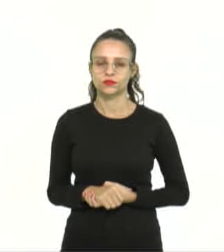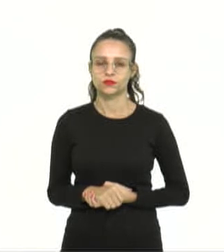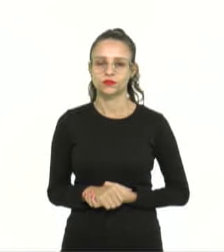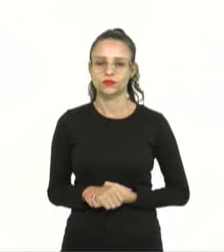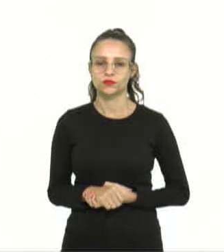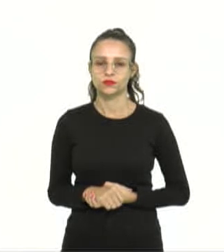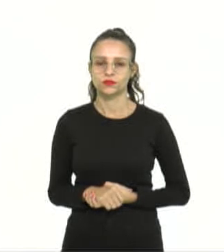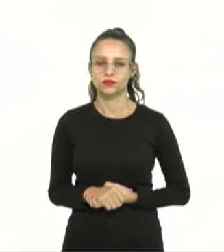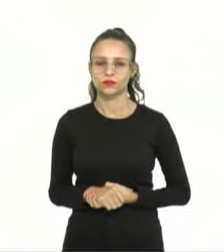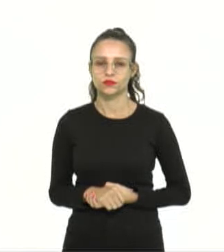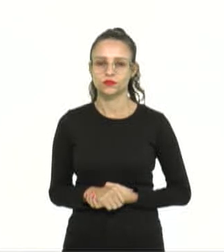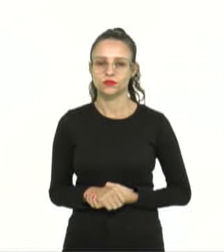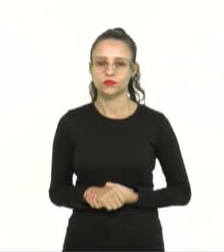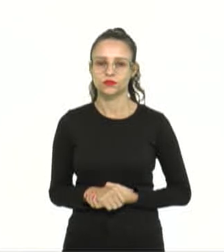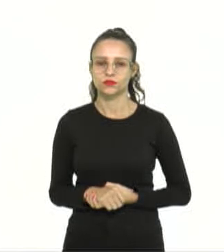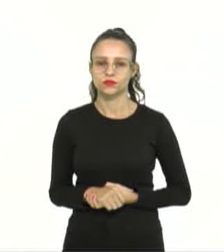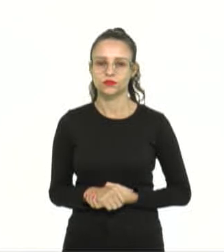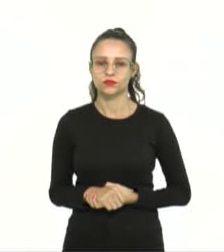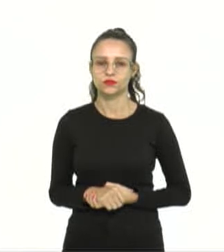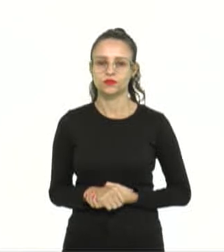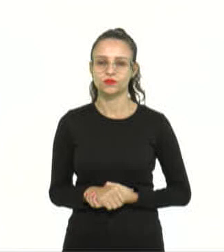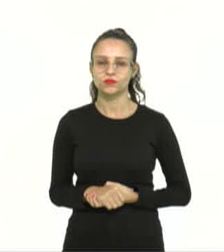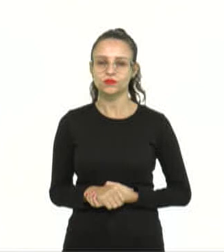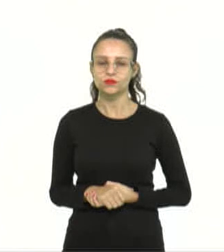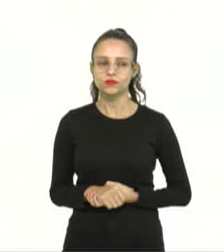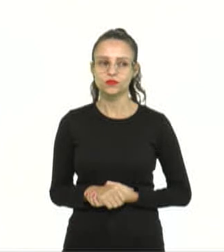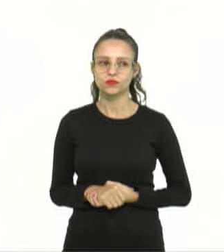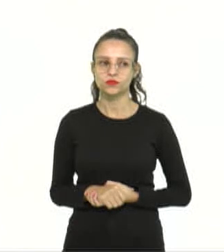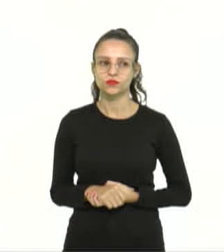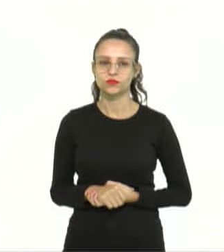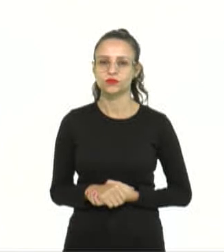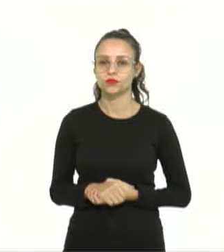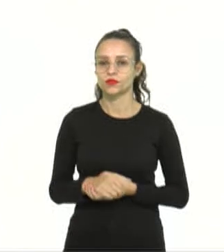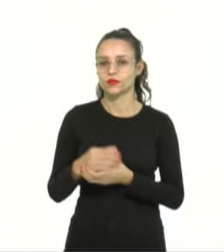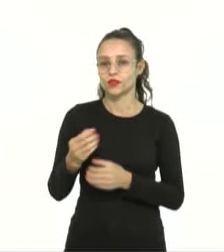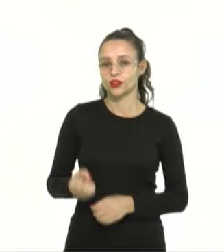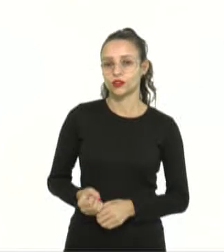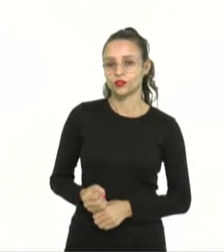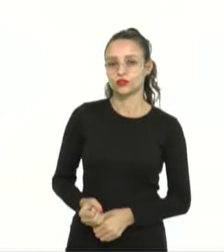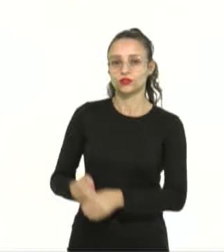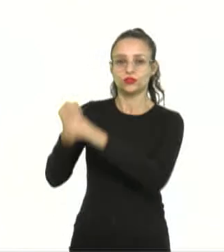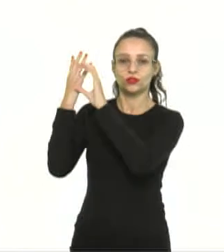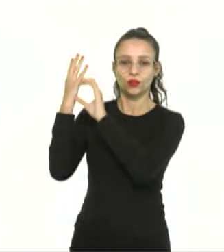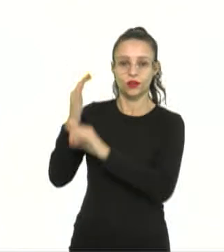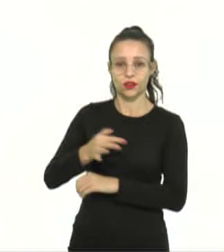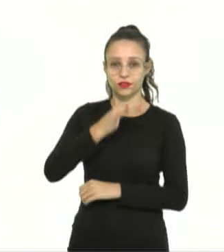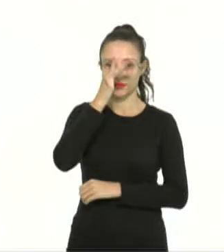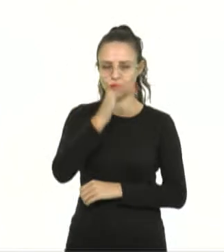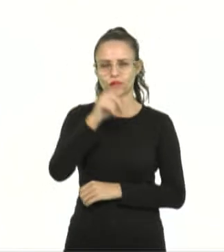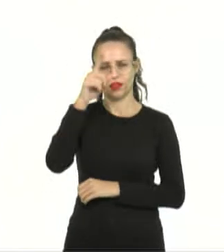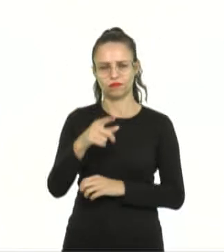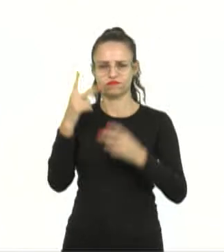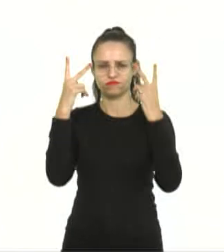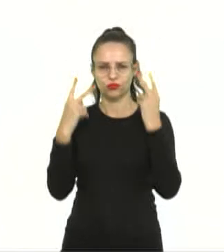países anglo-sajones. Então, jogar um buquê de flores, né? É muito comum. O significado disso é